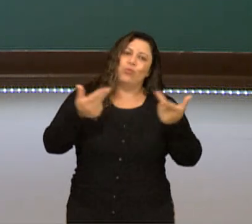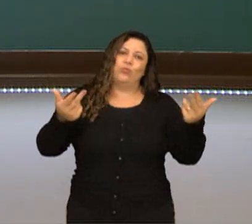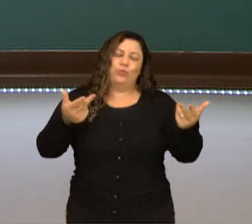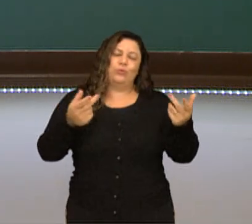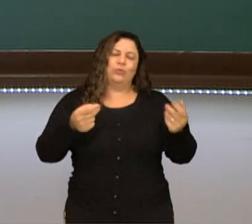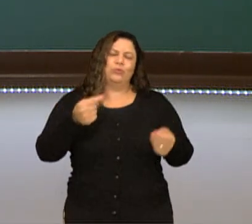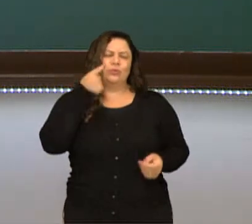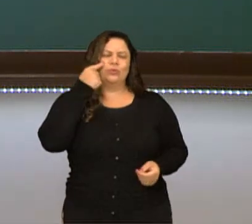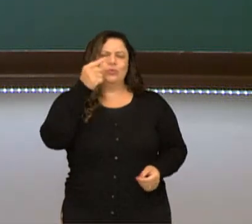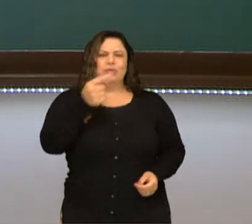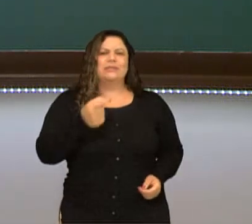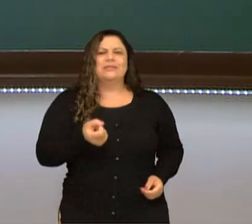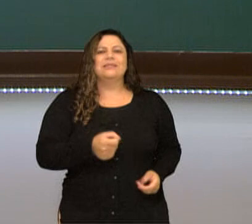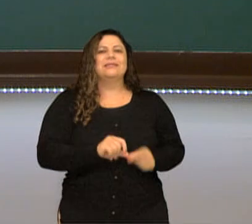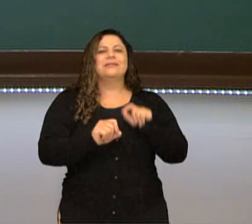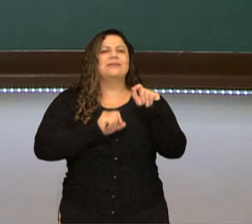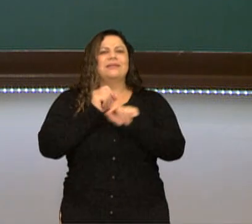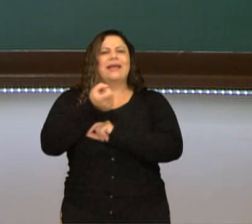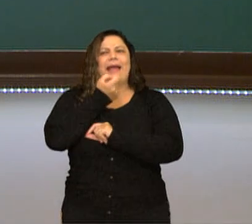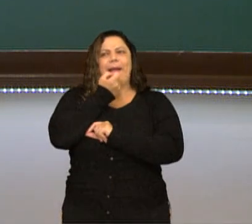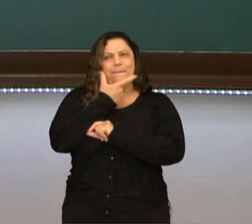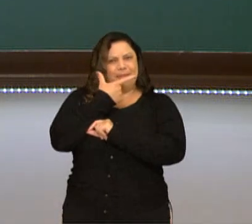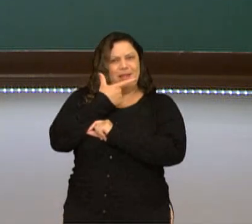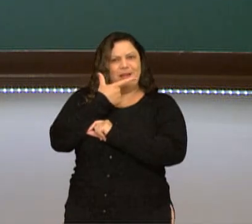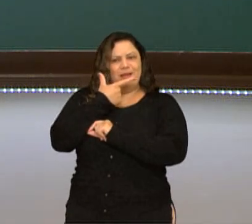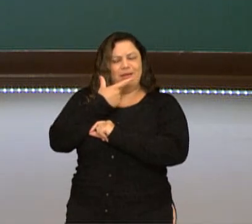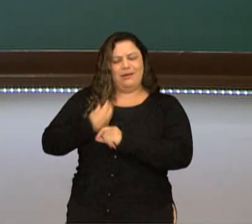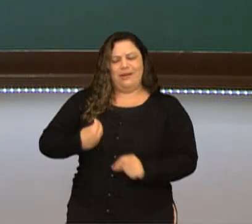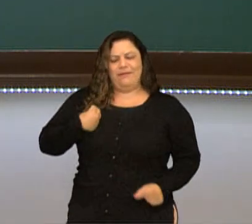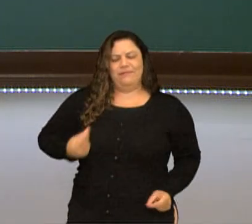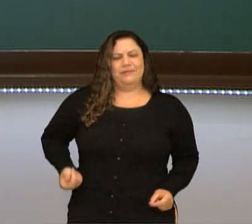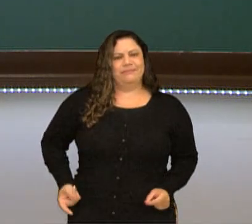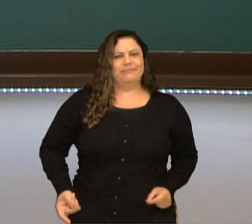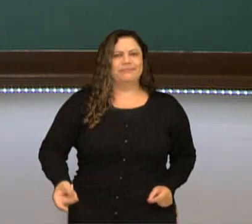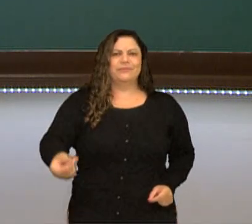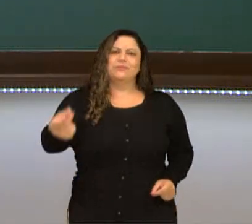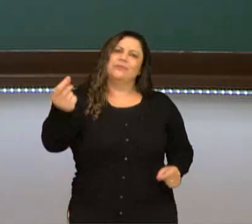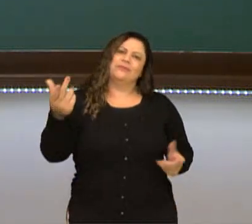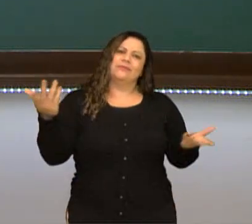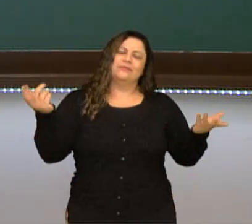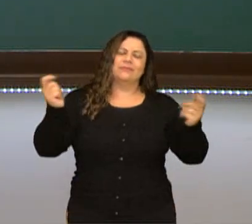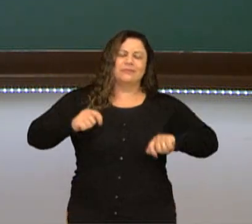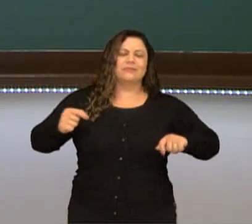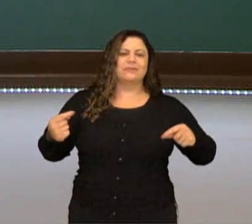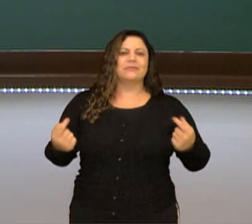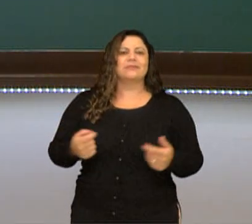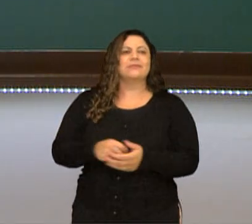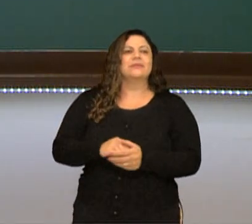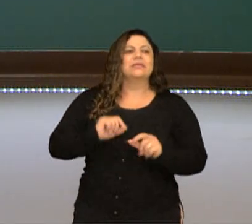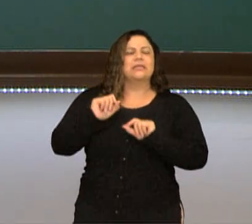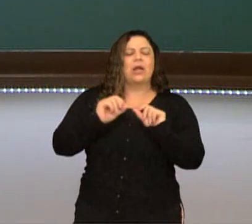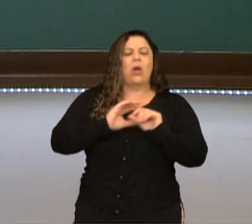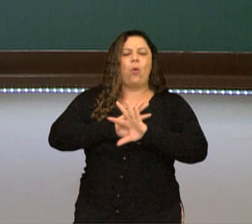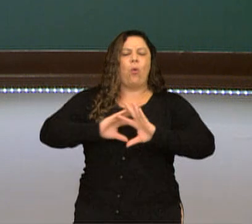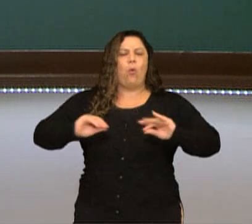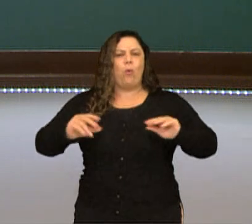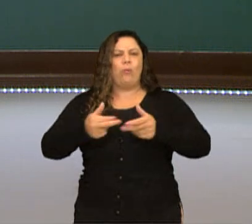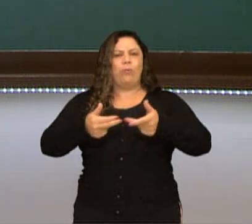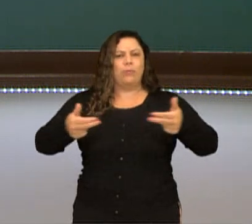é a pílula da longa vida. Por quê? Porque ela é antioxidante, ela combate algumas substâncias